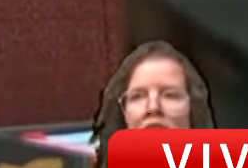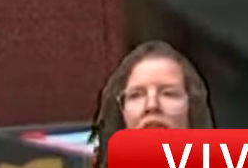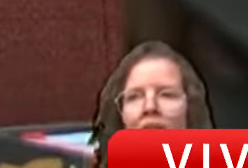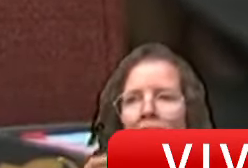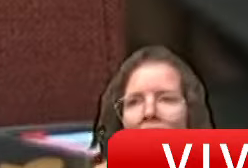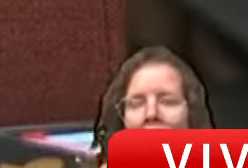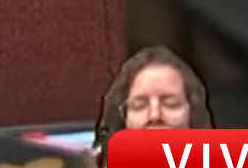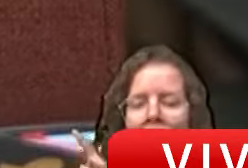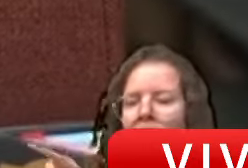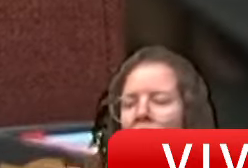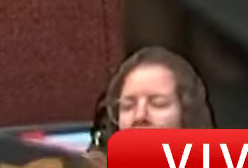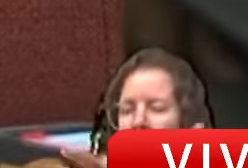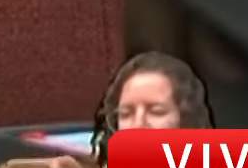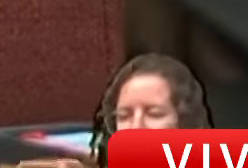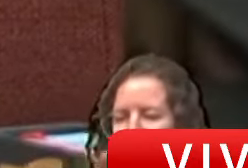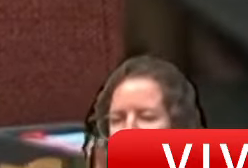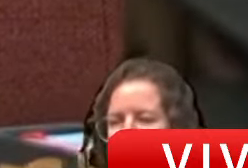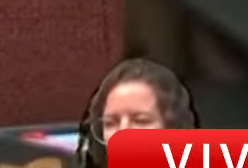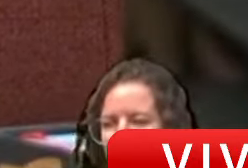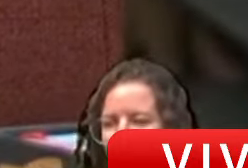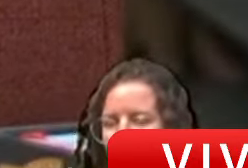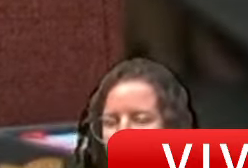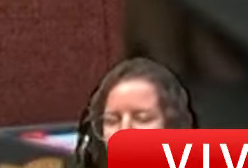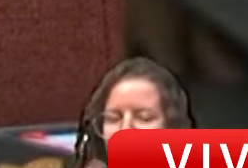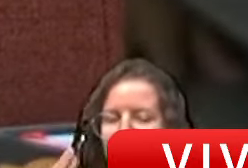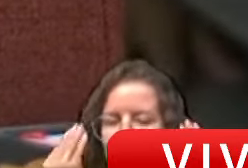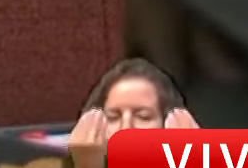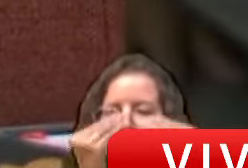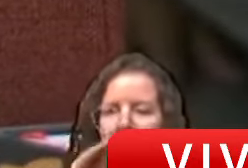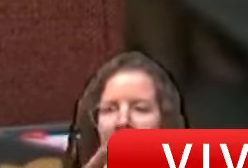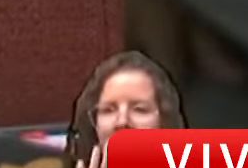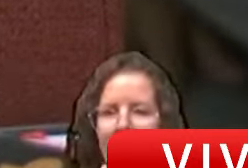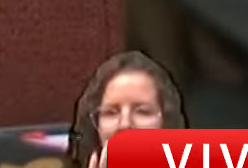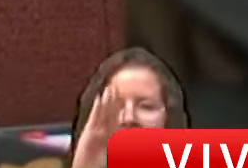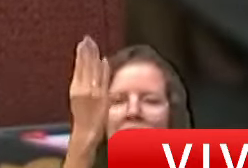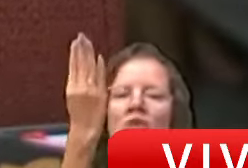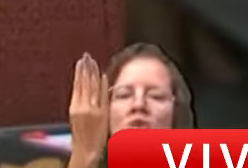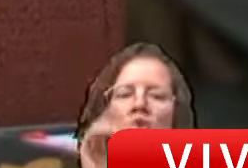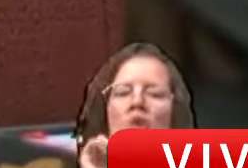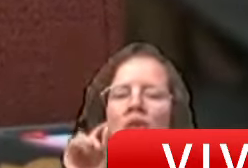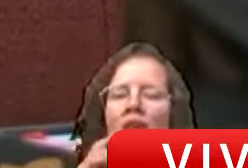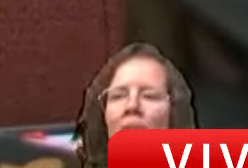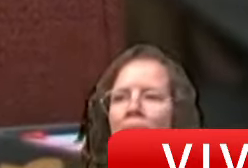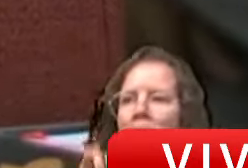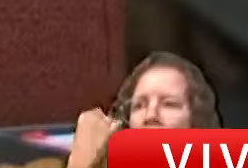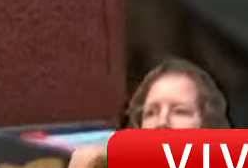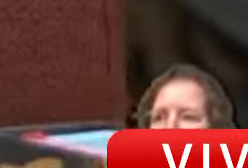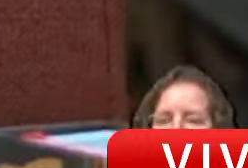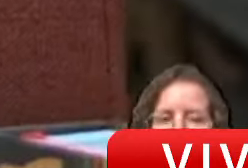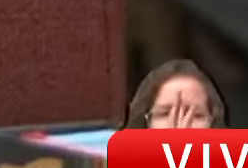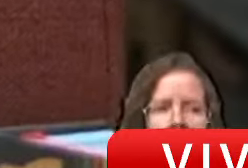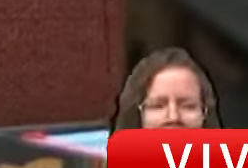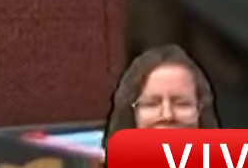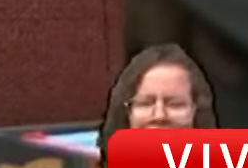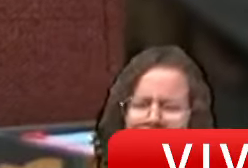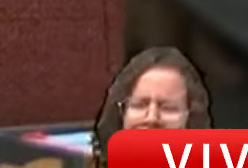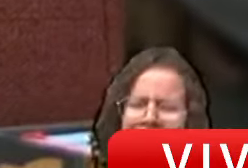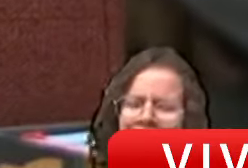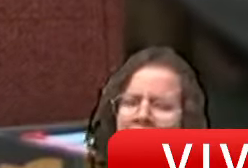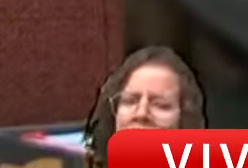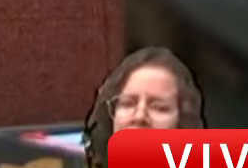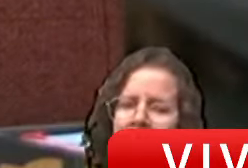que é presidido por um colega de vossa excelência é um salto triplo carpado criminoso impressionante só para